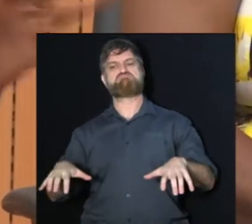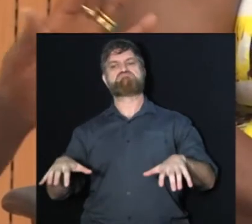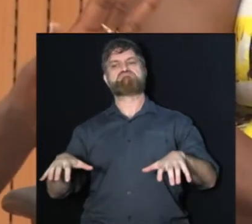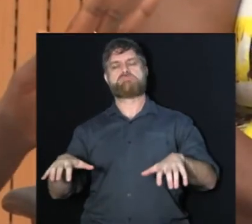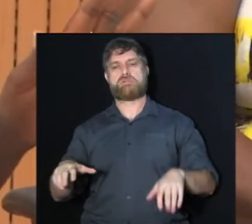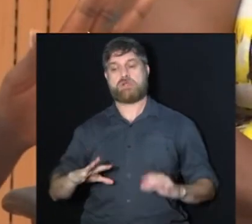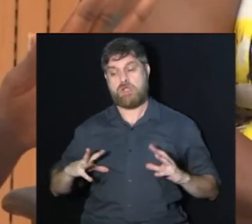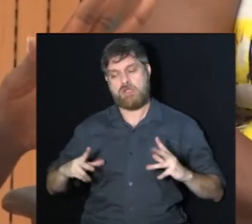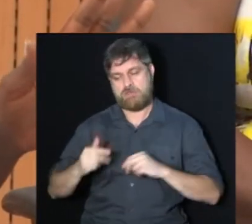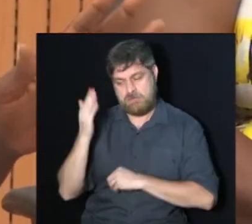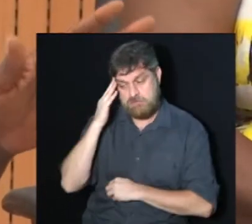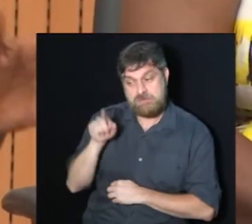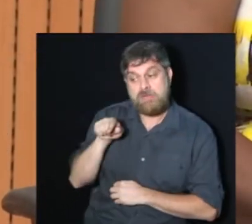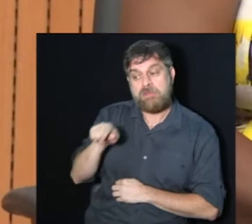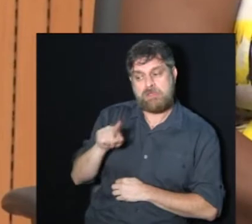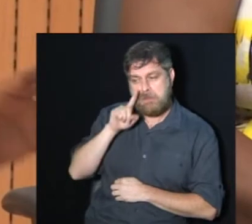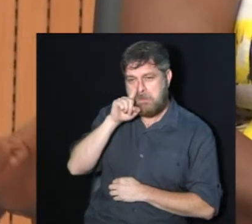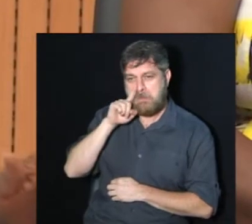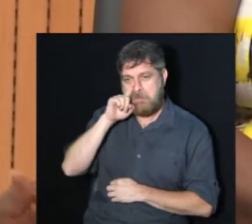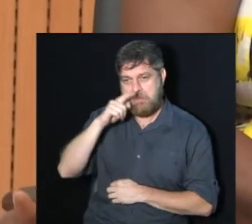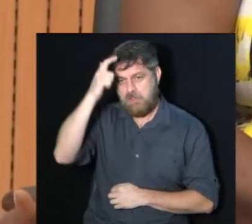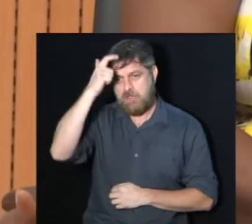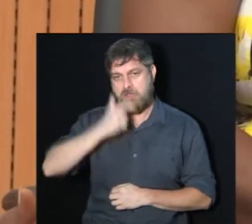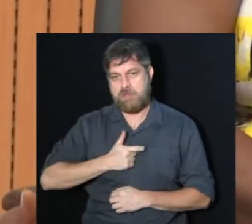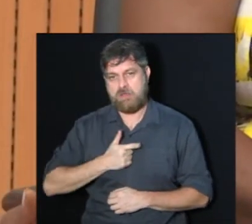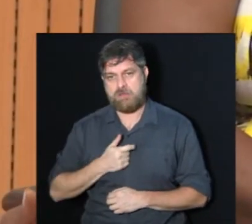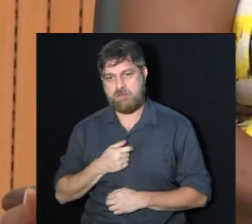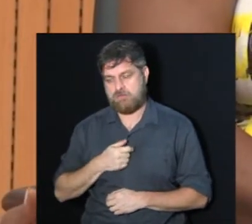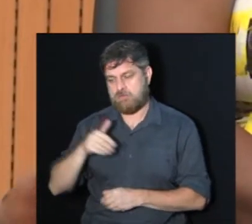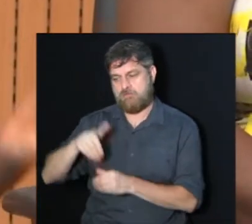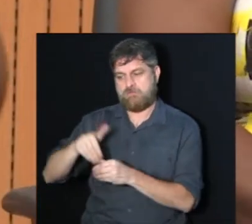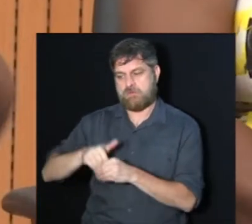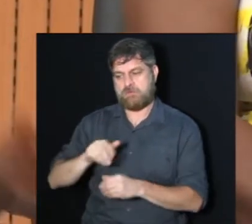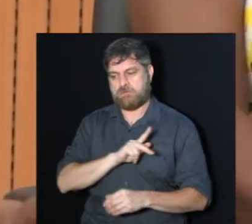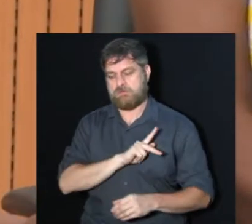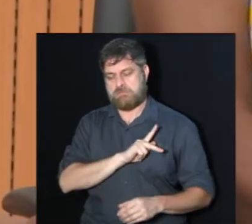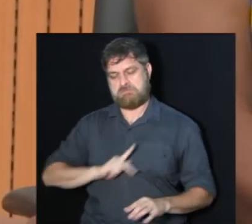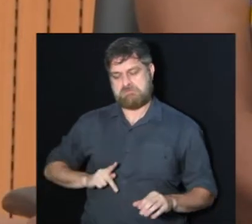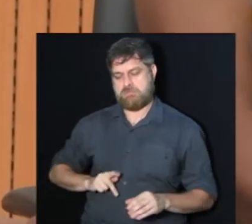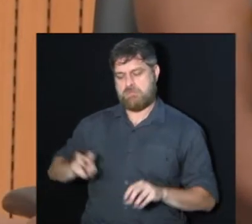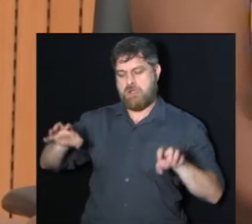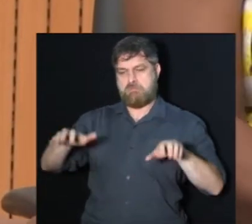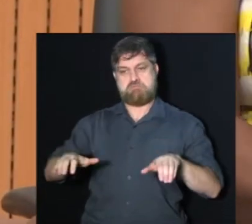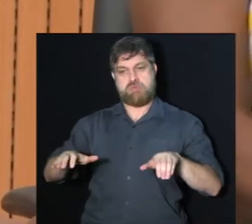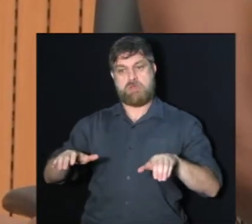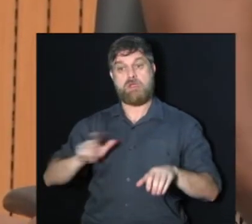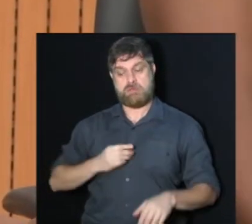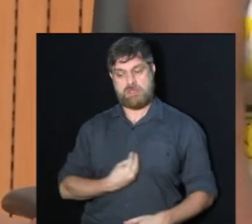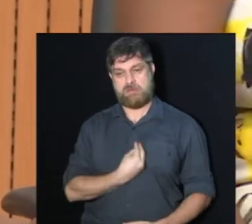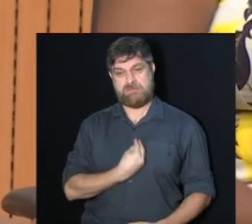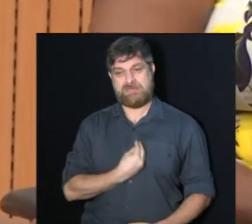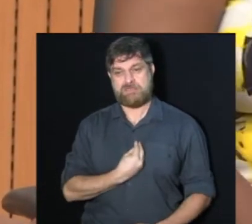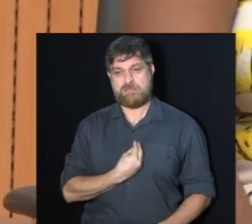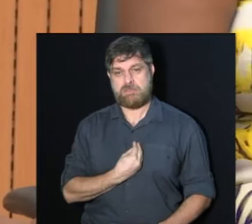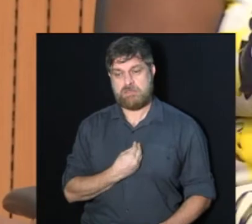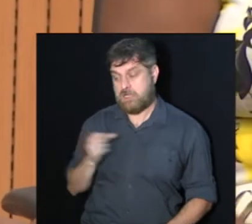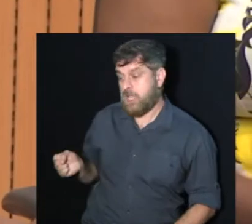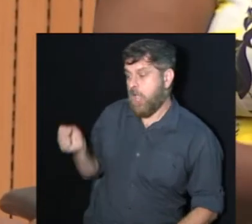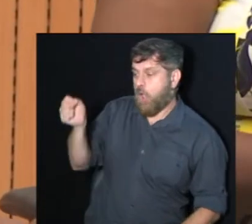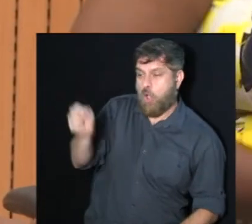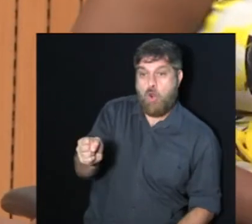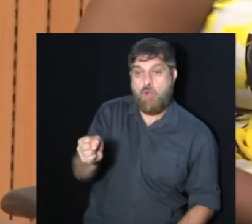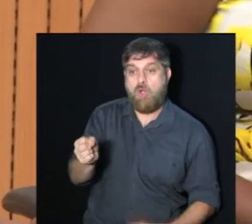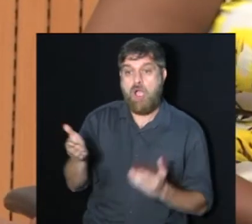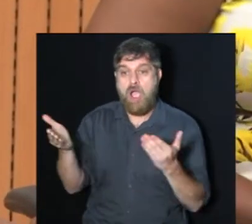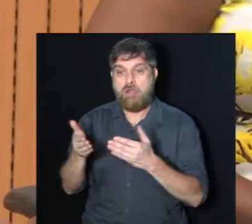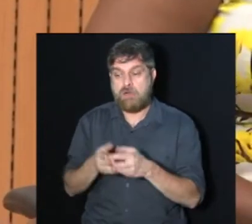Todo mundo sabe. Eu sei de mim que não foi eu que botei ele lá. Mas o capitão do mato está aí. E quem colocou ele lá, agora